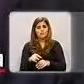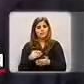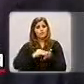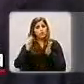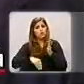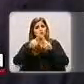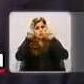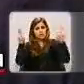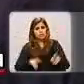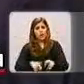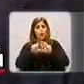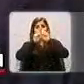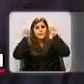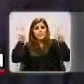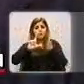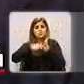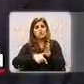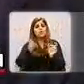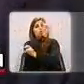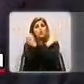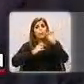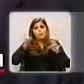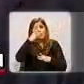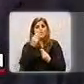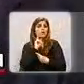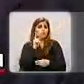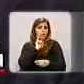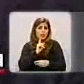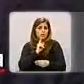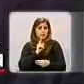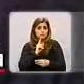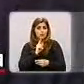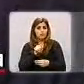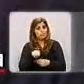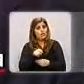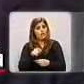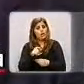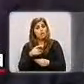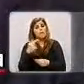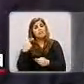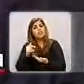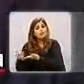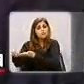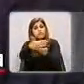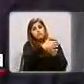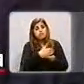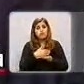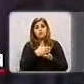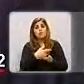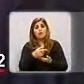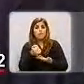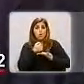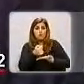contratos internacionais com empresas, com projetos europeus, têm sido muito importantes para a angararia, para ter fontes de financiamento alternativos e que permitem